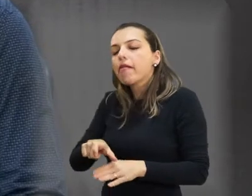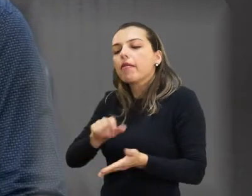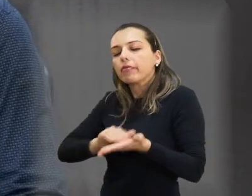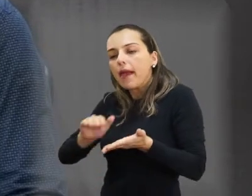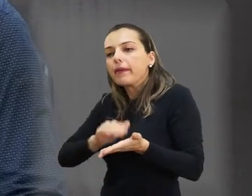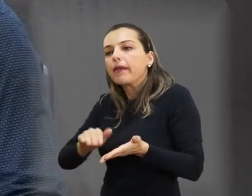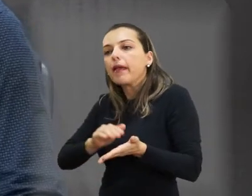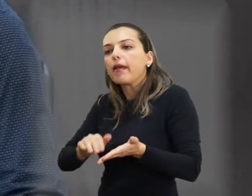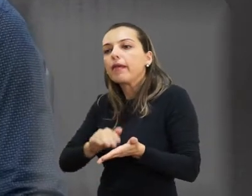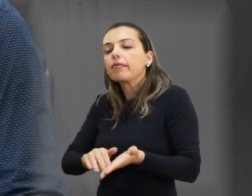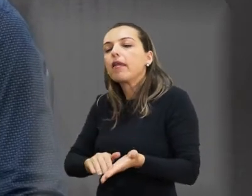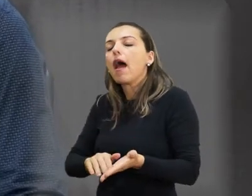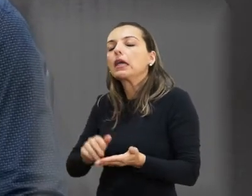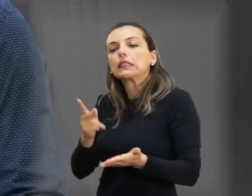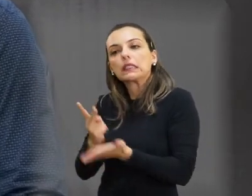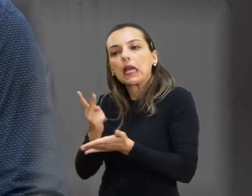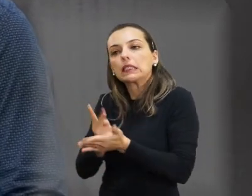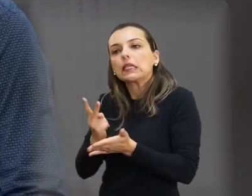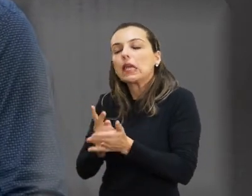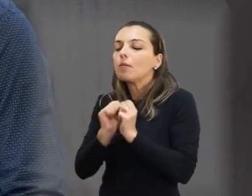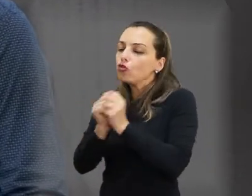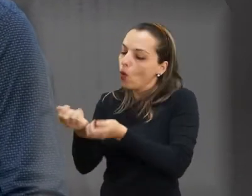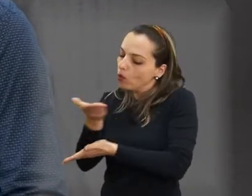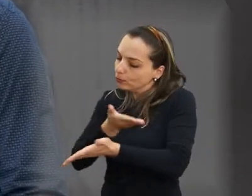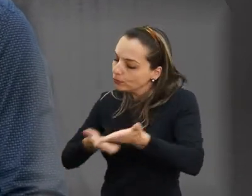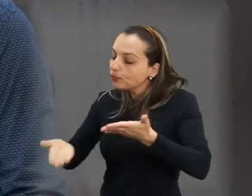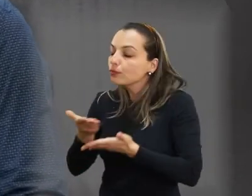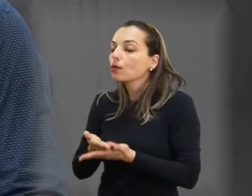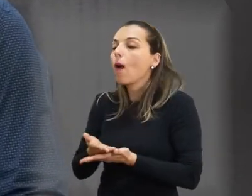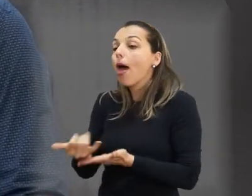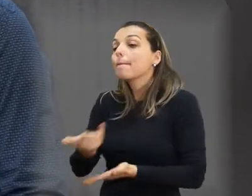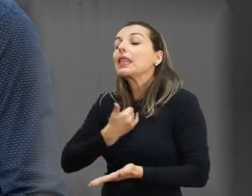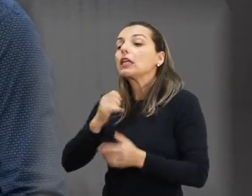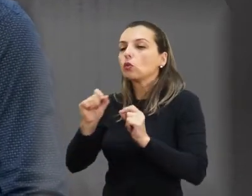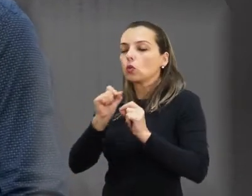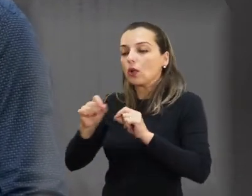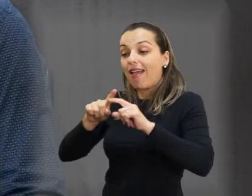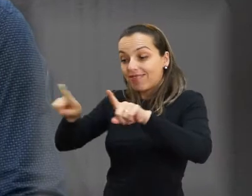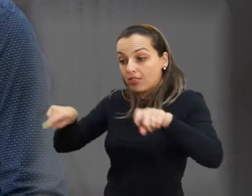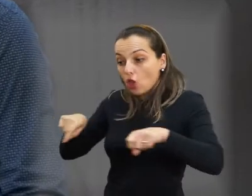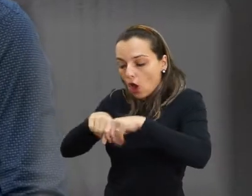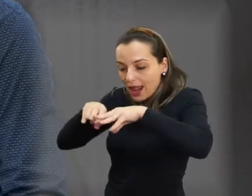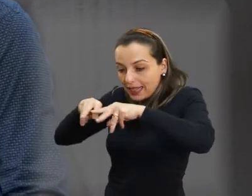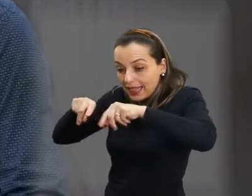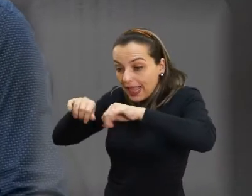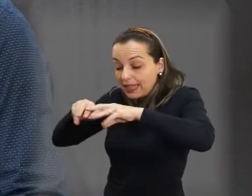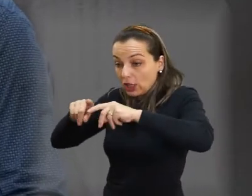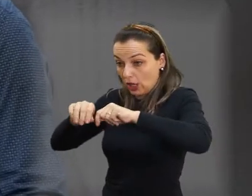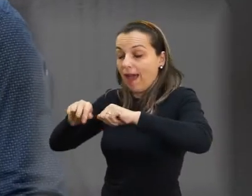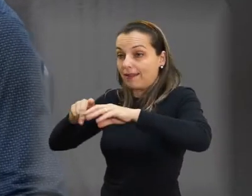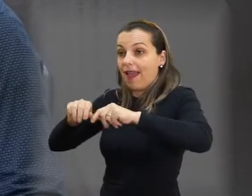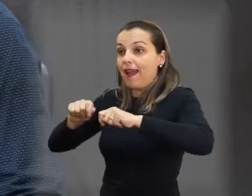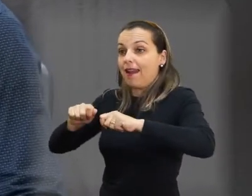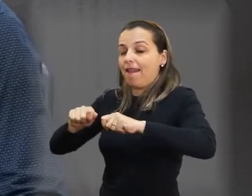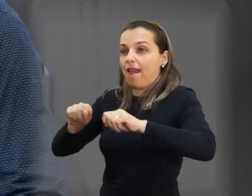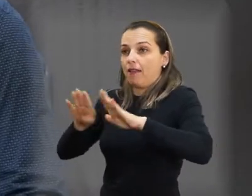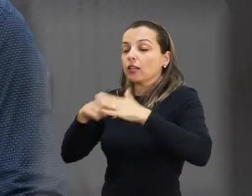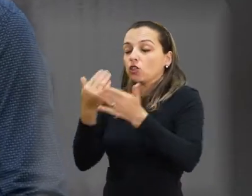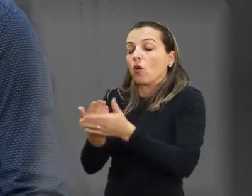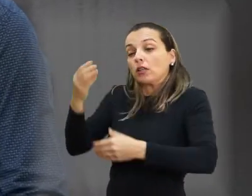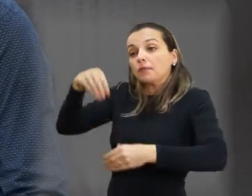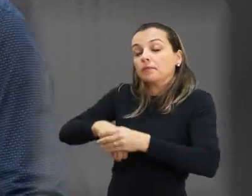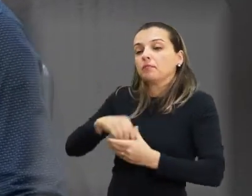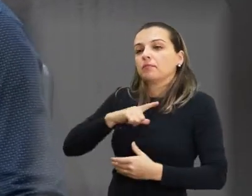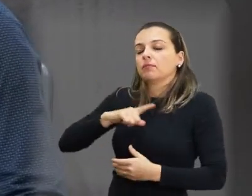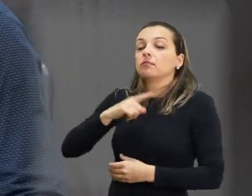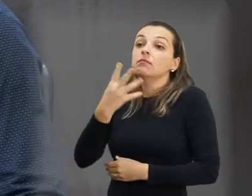bem em todas as reuniões, e ela disse que nas escolas que tinham mais de 2 tanques, iam reduzir para 2, no máximo. Por exemplo, tem